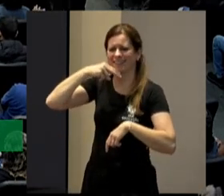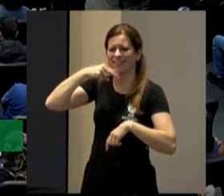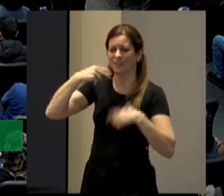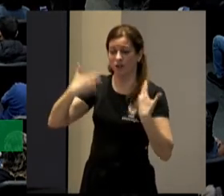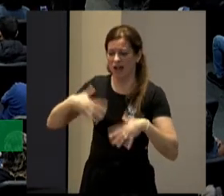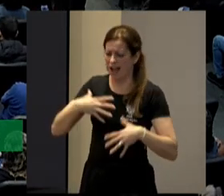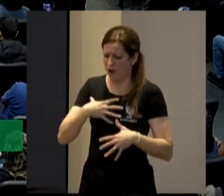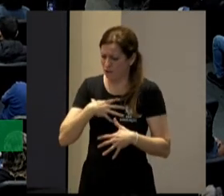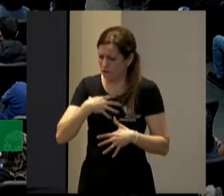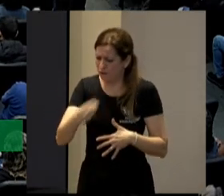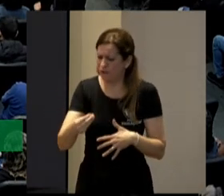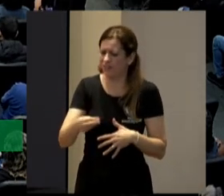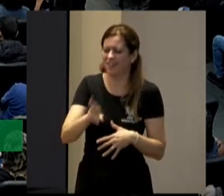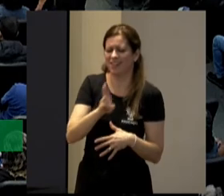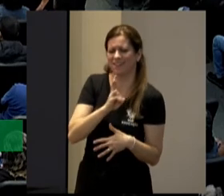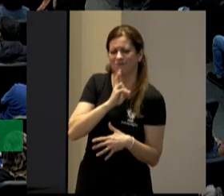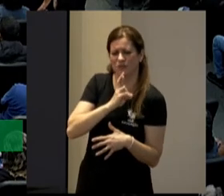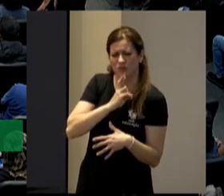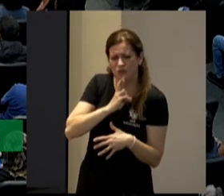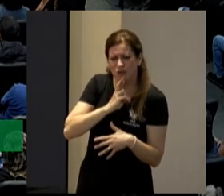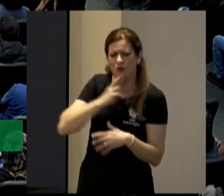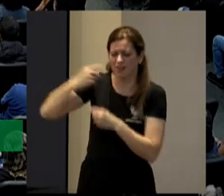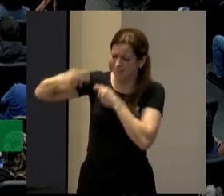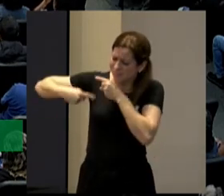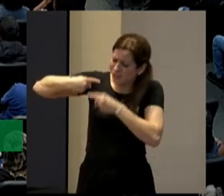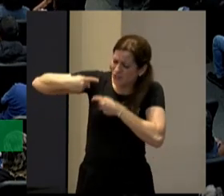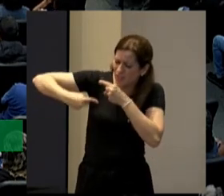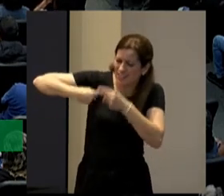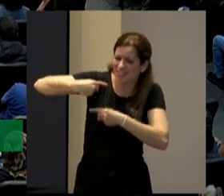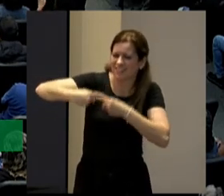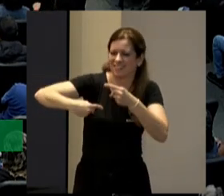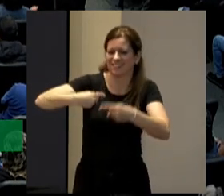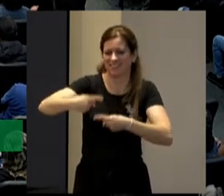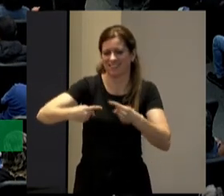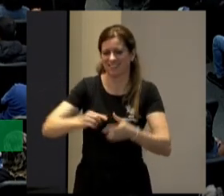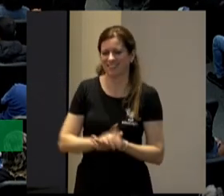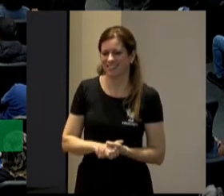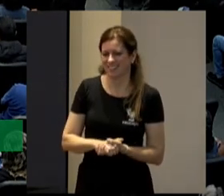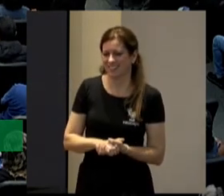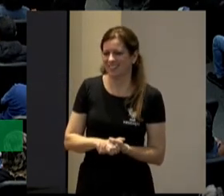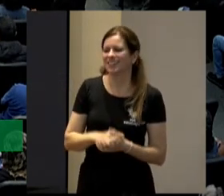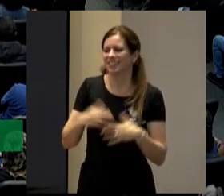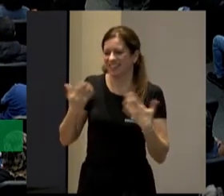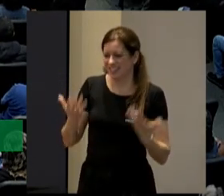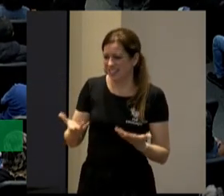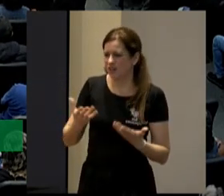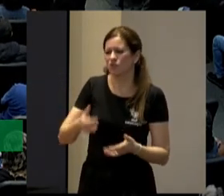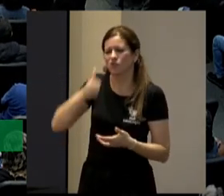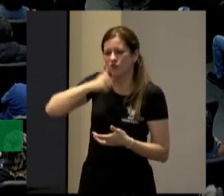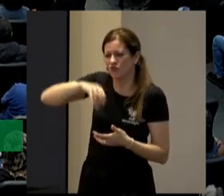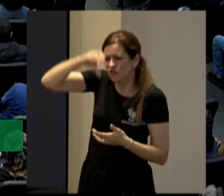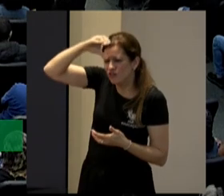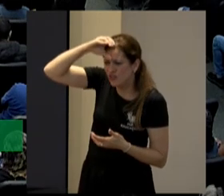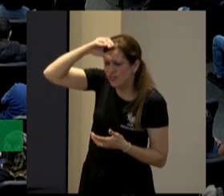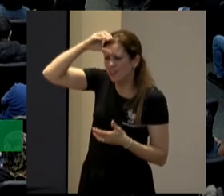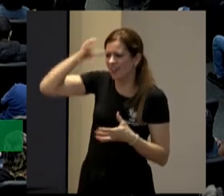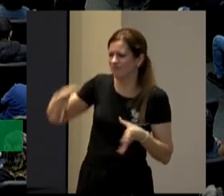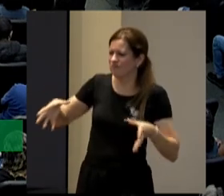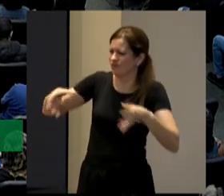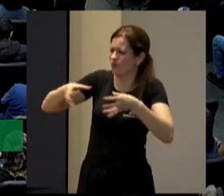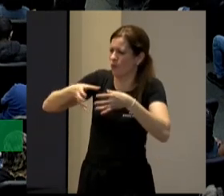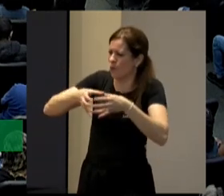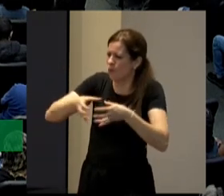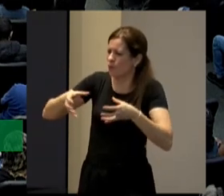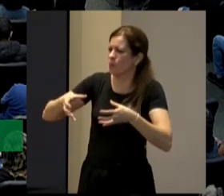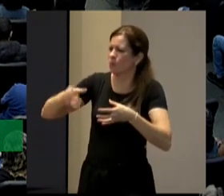a filha da Sônia Carvalho, a irmã da Thaís, da Laís, e sou a tia Dinda da Maite Maquena. E todos nós